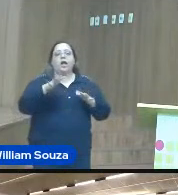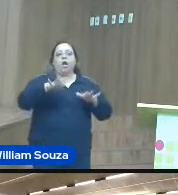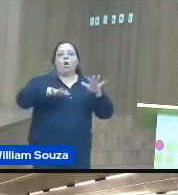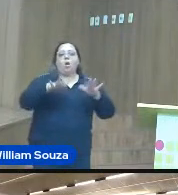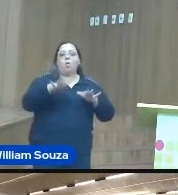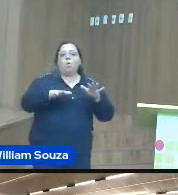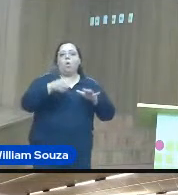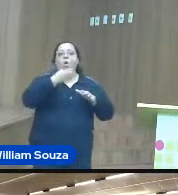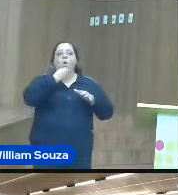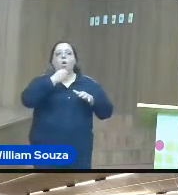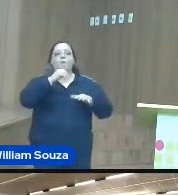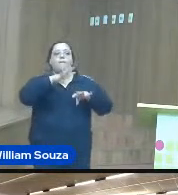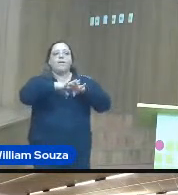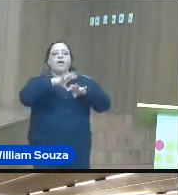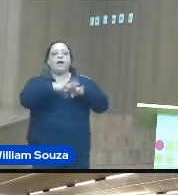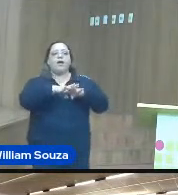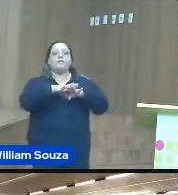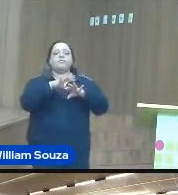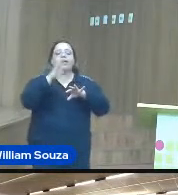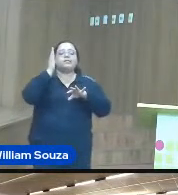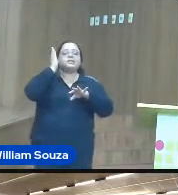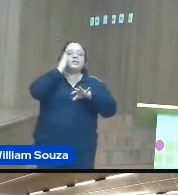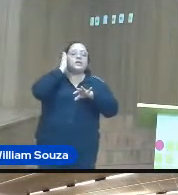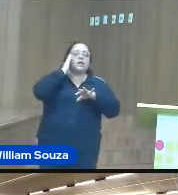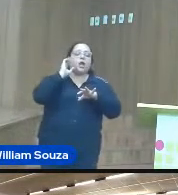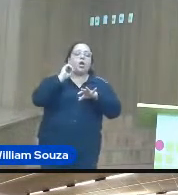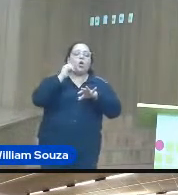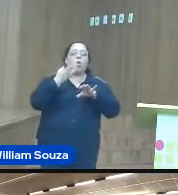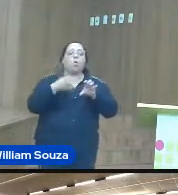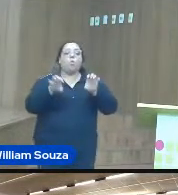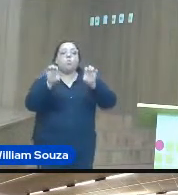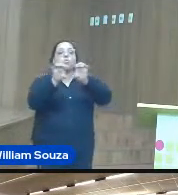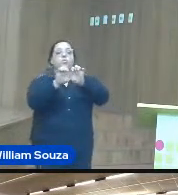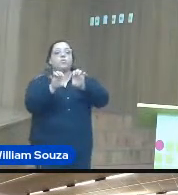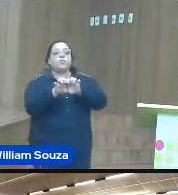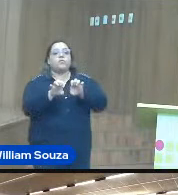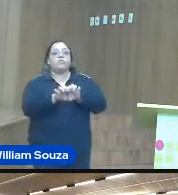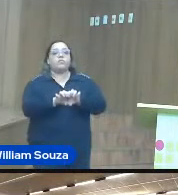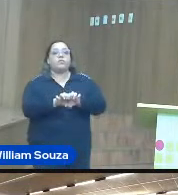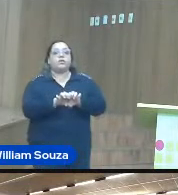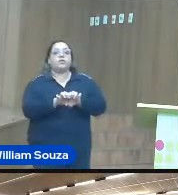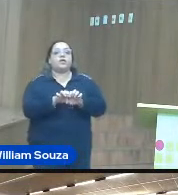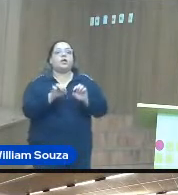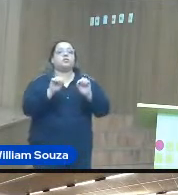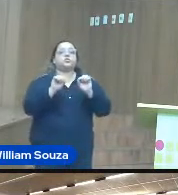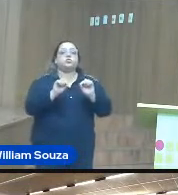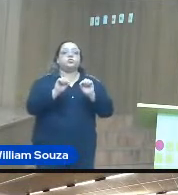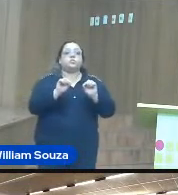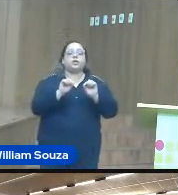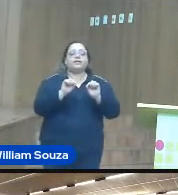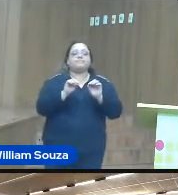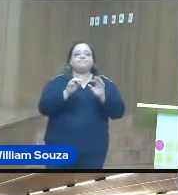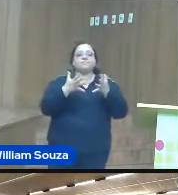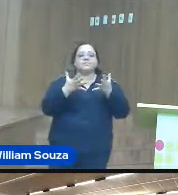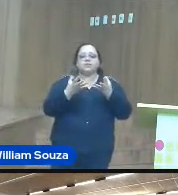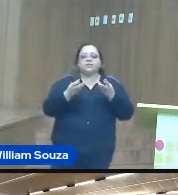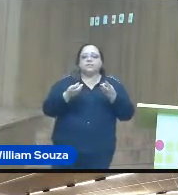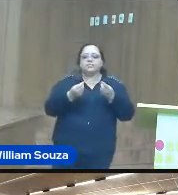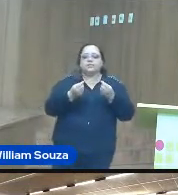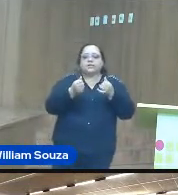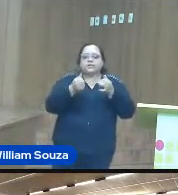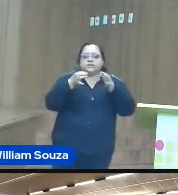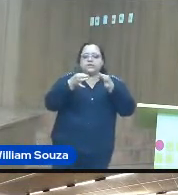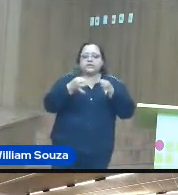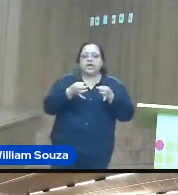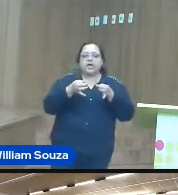estruturar o conhecimento matemático de modo a torná-lo consistente. Então, quer dizer, não é nem uma questão do